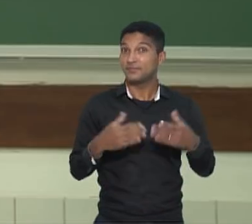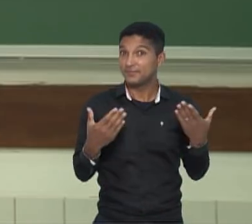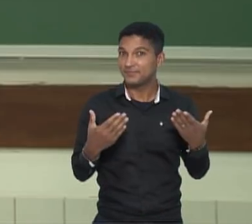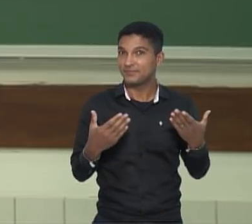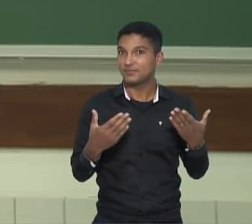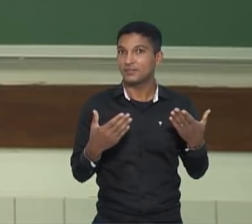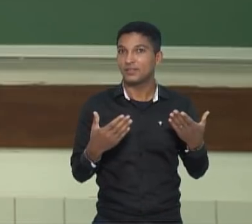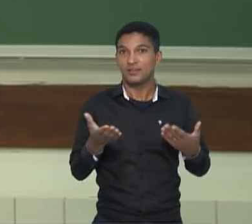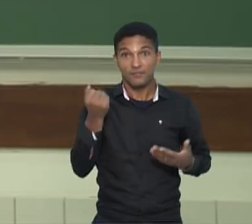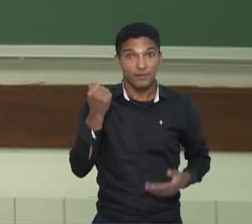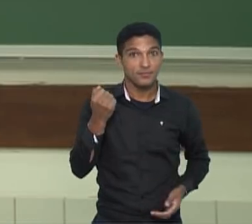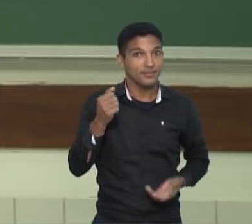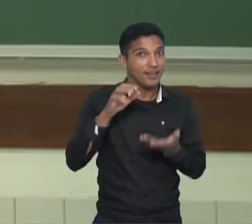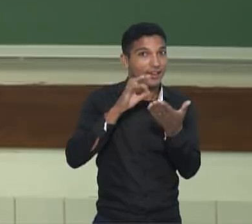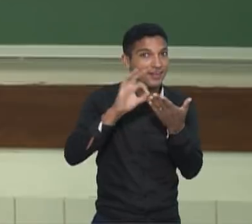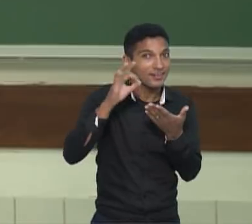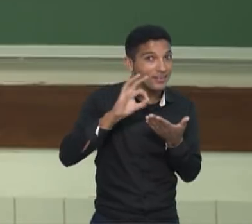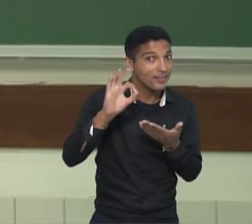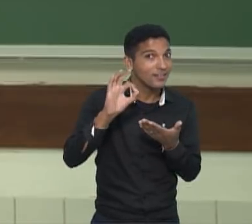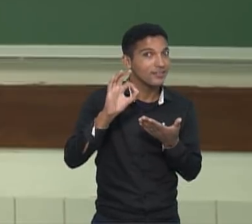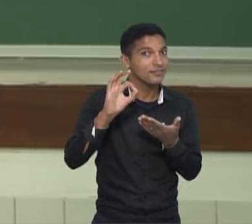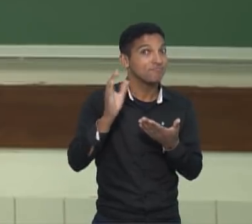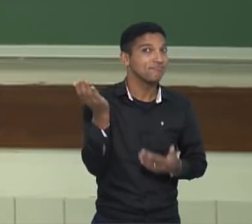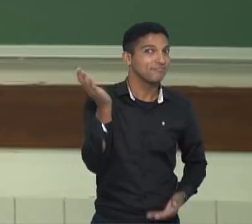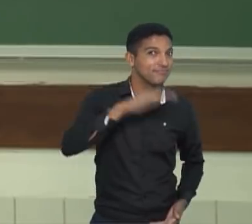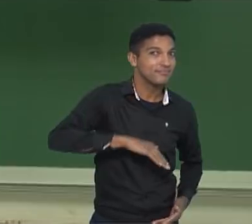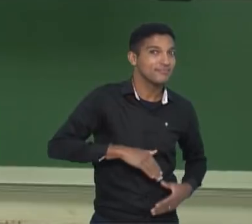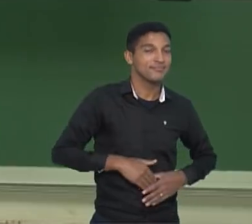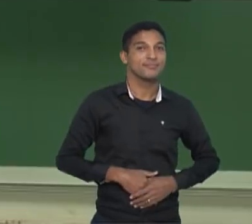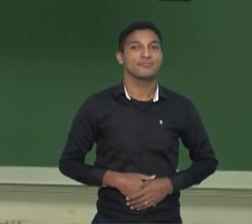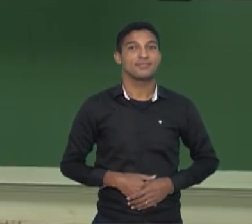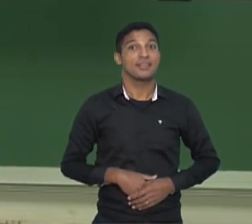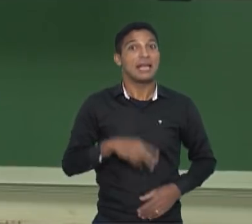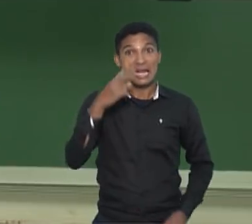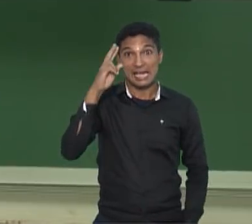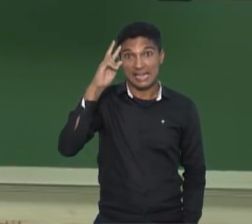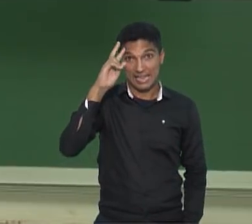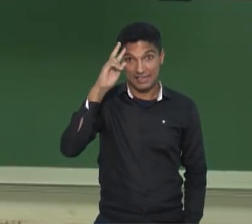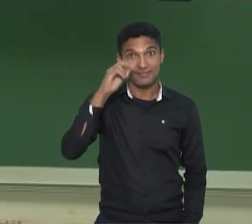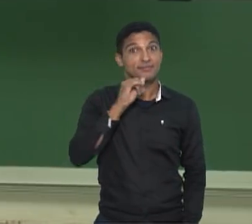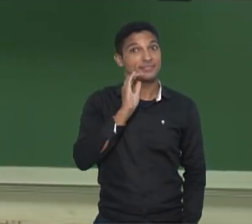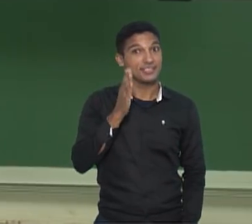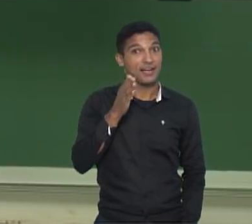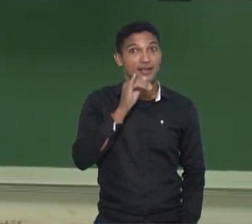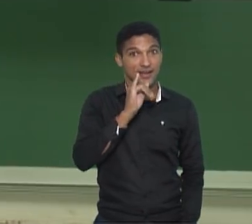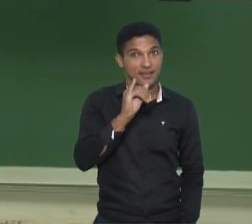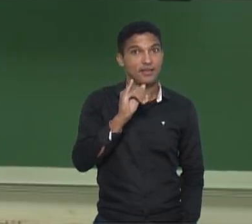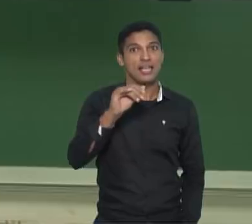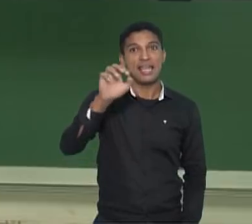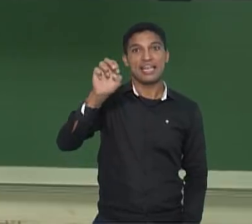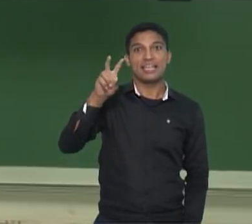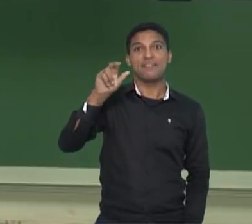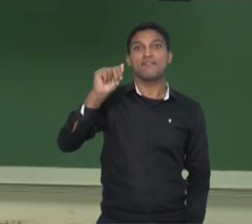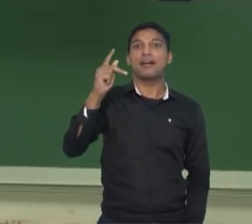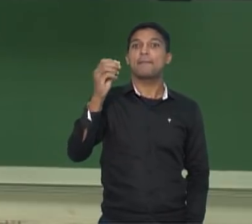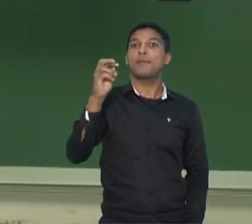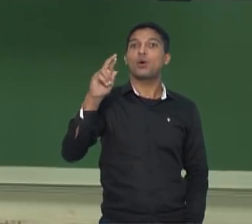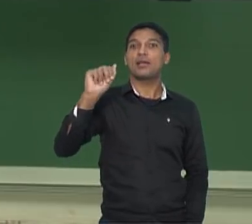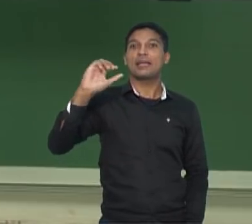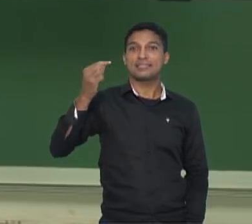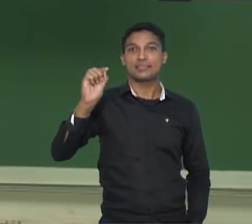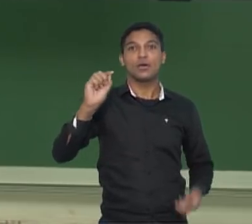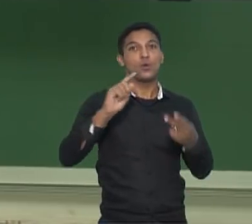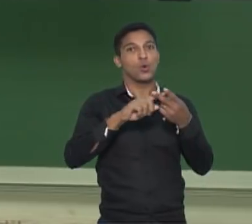Vamos então à correção do exercício. Como eu havia dito, a evaporação e a transpiração é a transformação